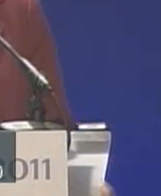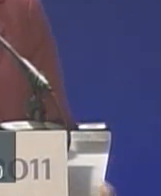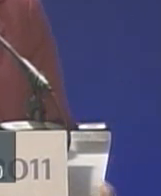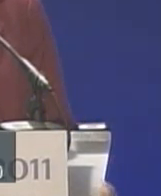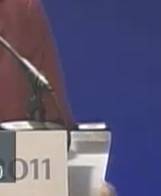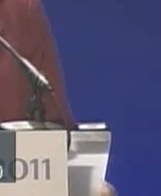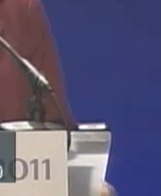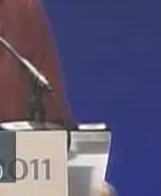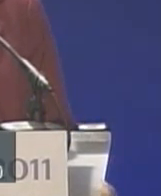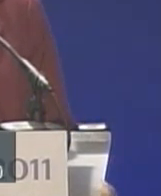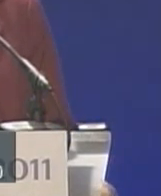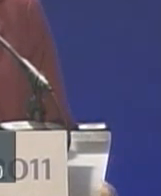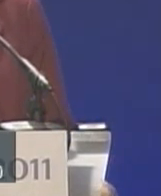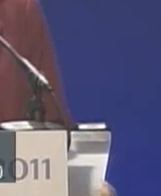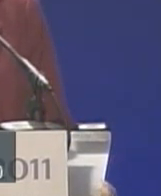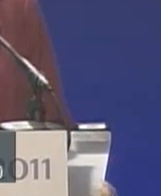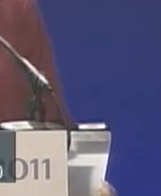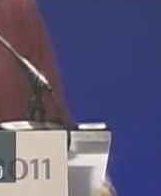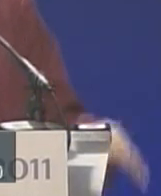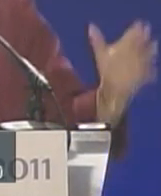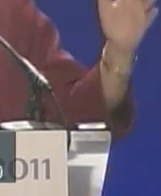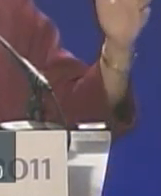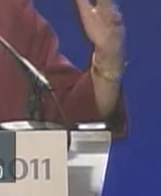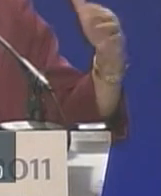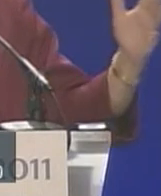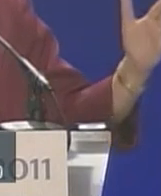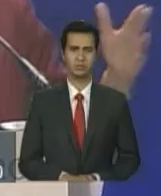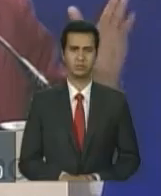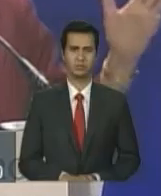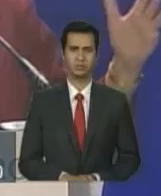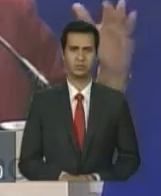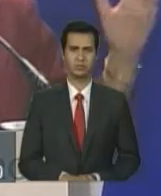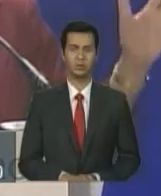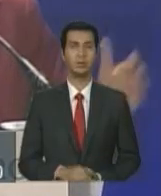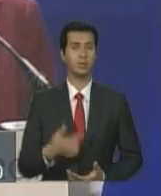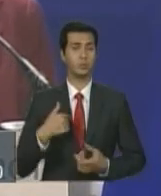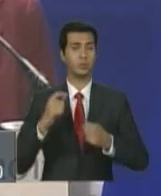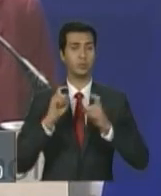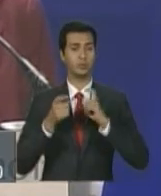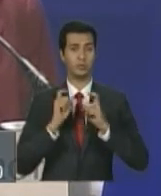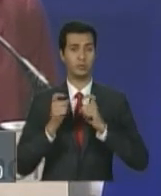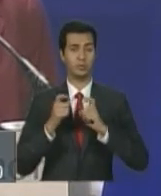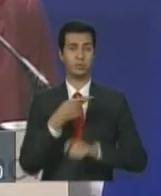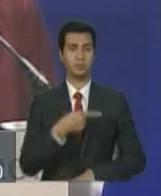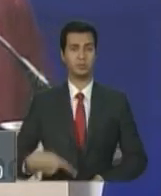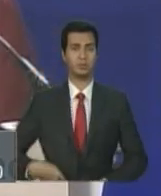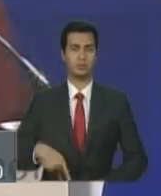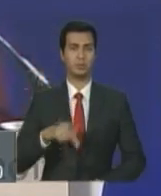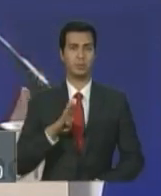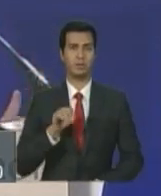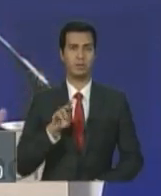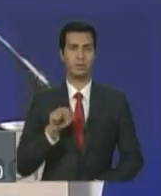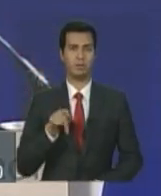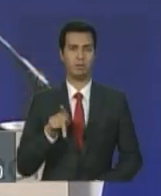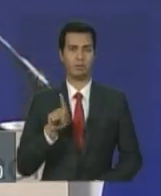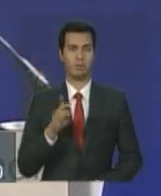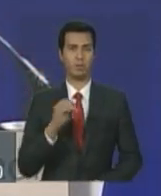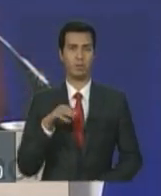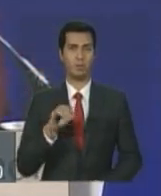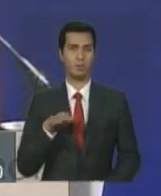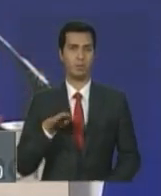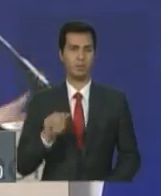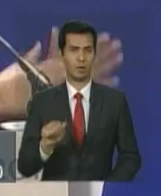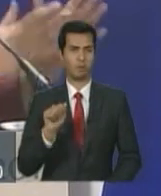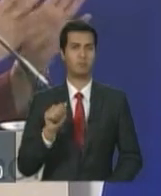tive reunião propriamente dita com Barack Obama. Eu tive conversas, eu tive uma